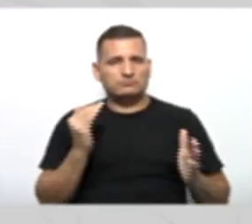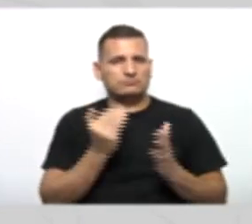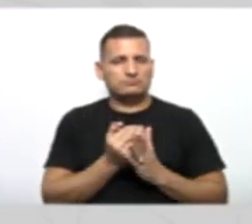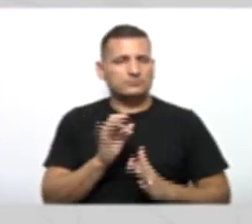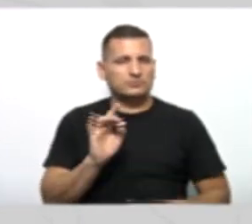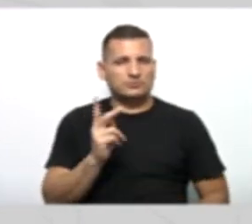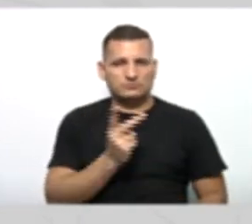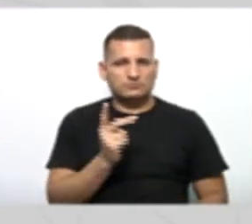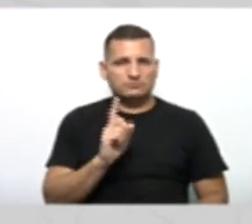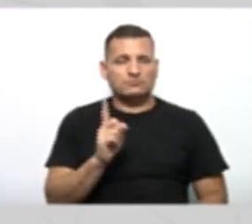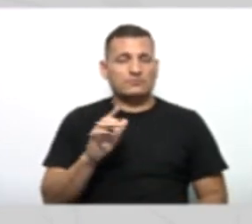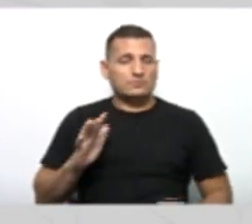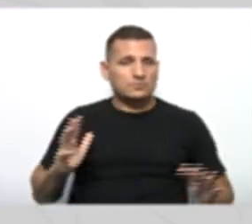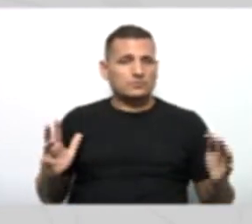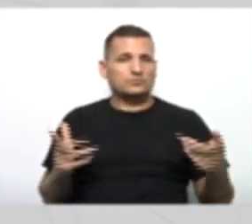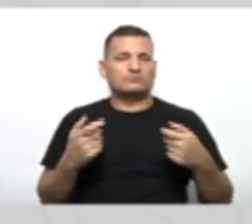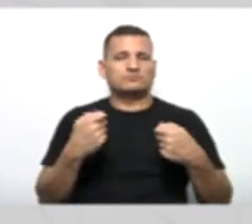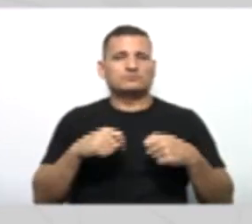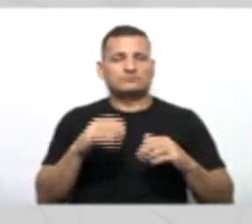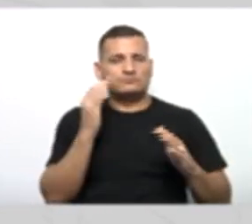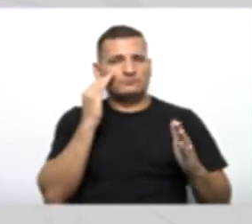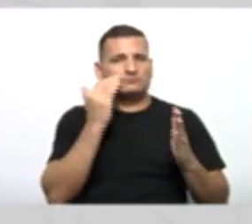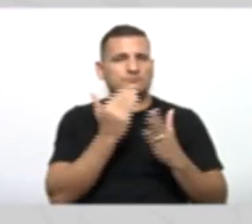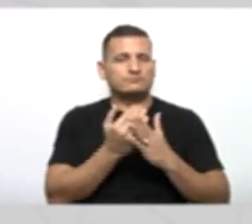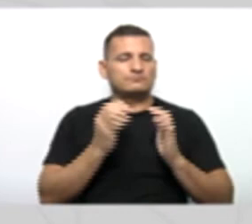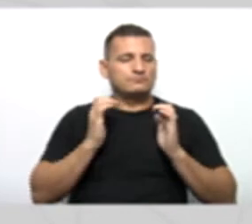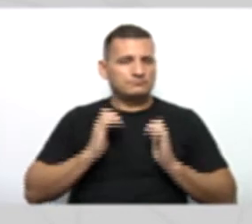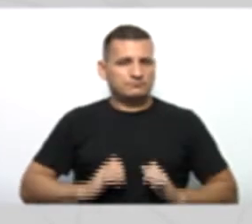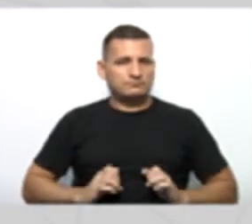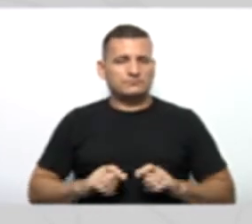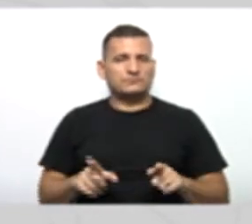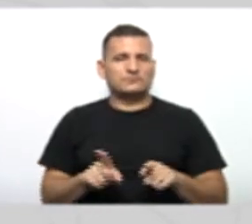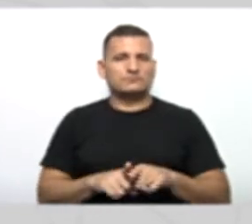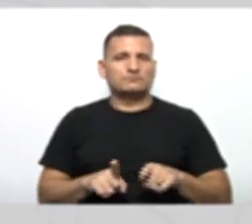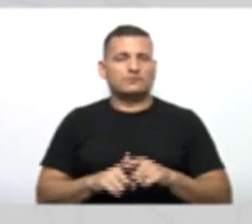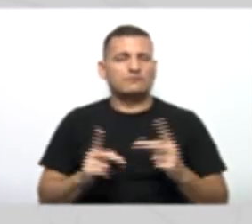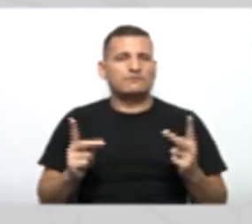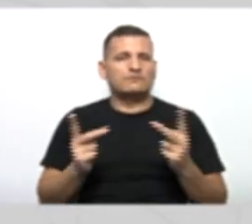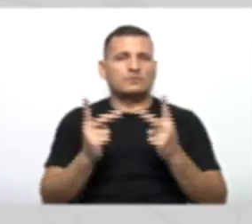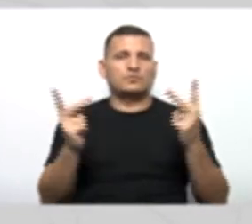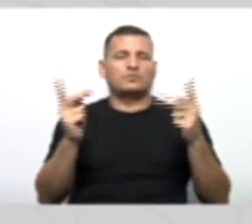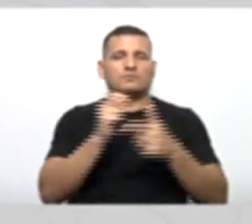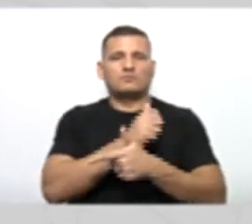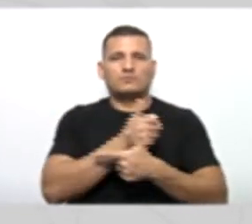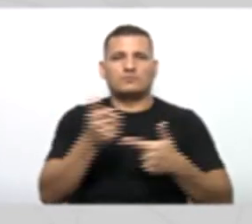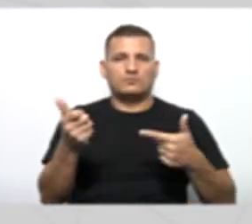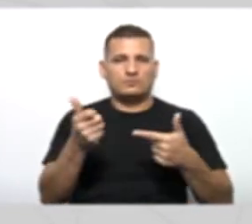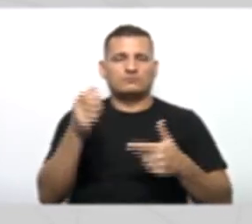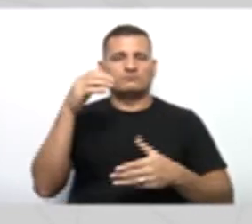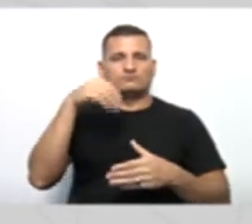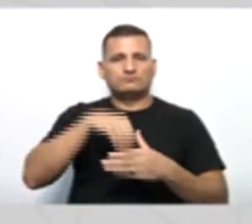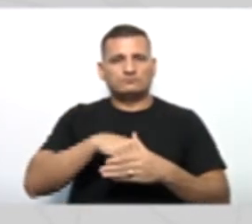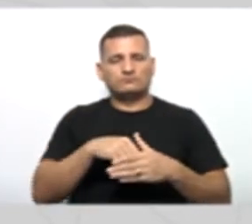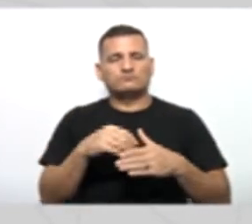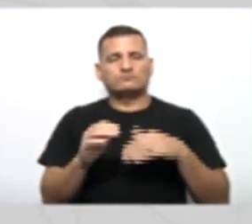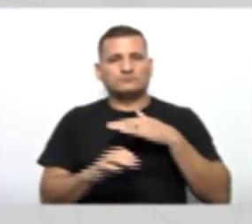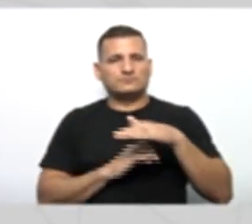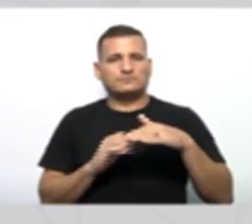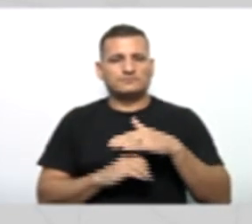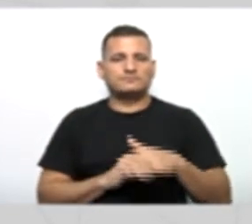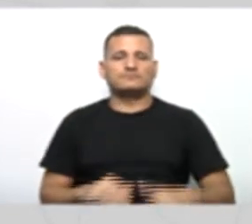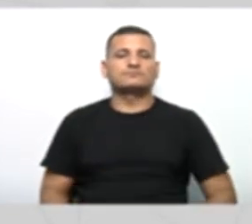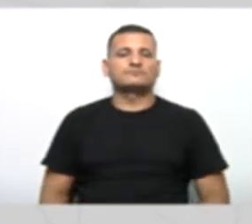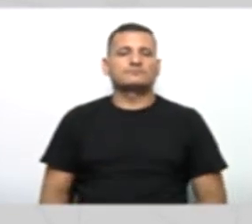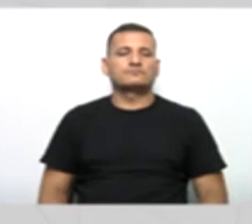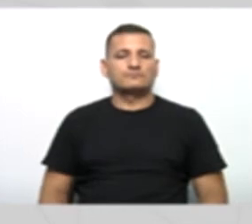os princípios éticos e os valores morais que foram construídos dentro do código de ética da empresa então questão correta